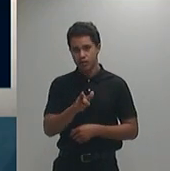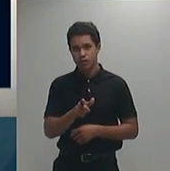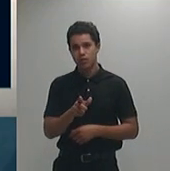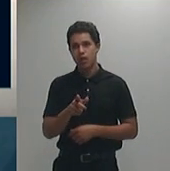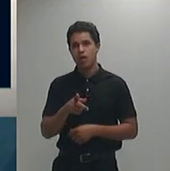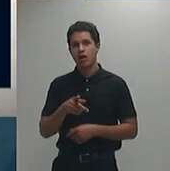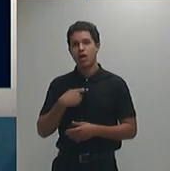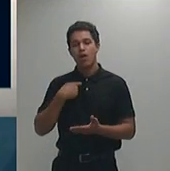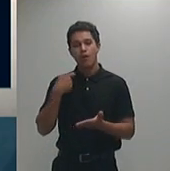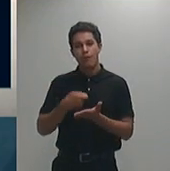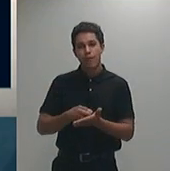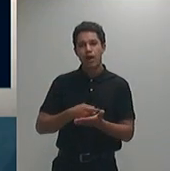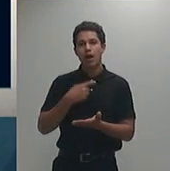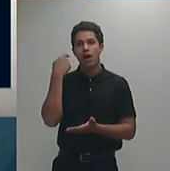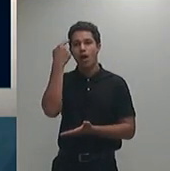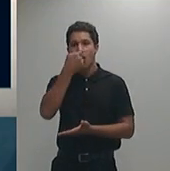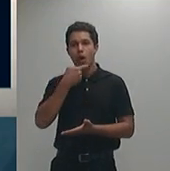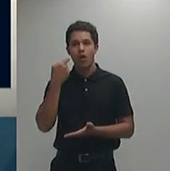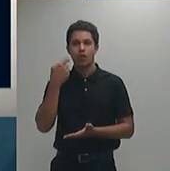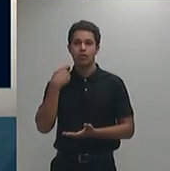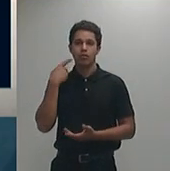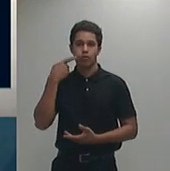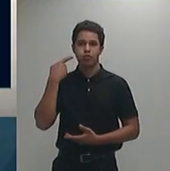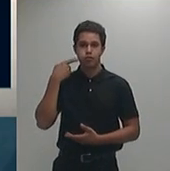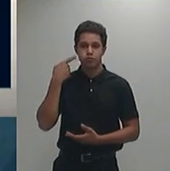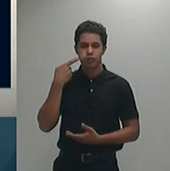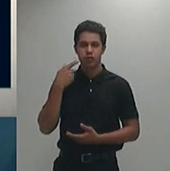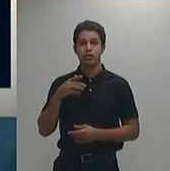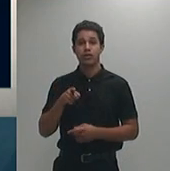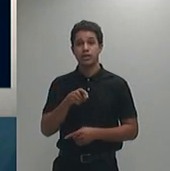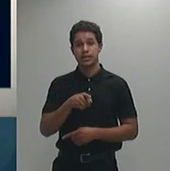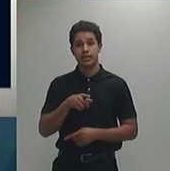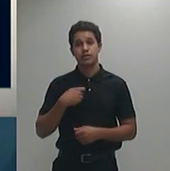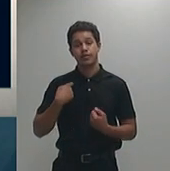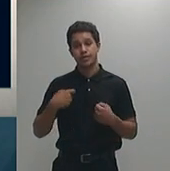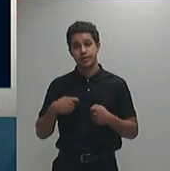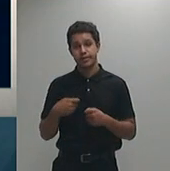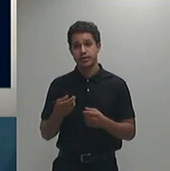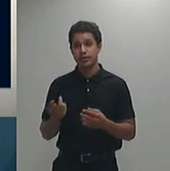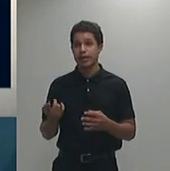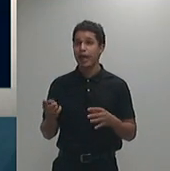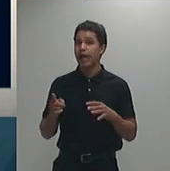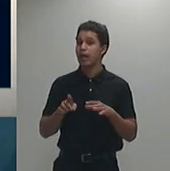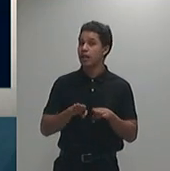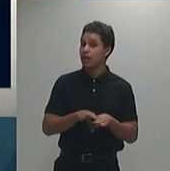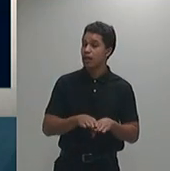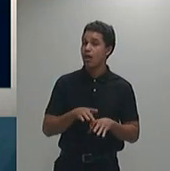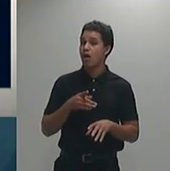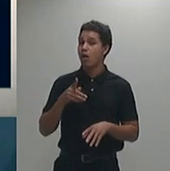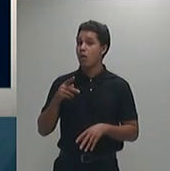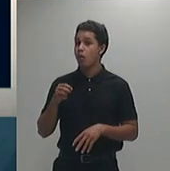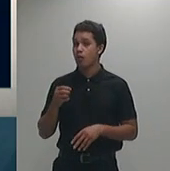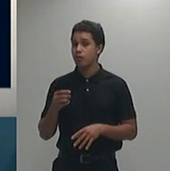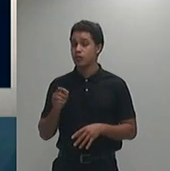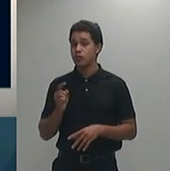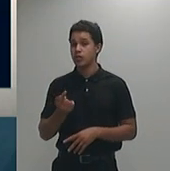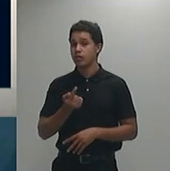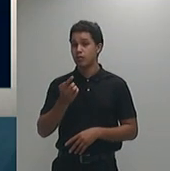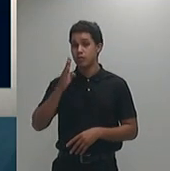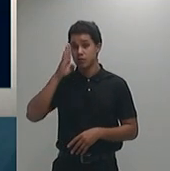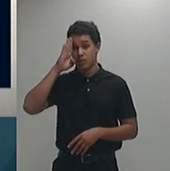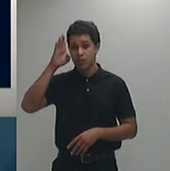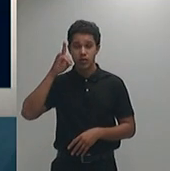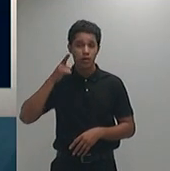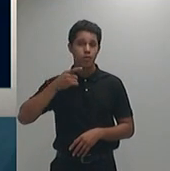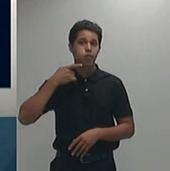de sucumbência nesses casos deverão integrar o polo passivo tão somente os advogados